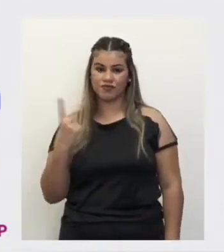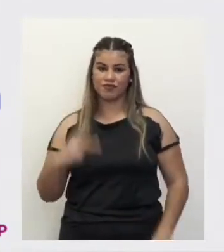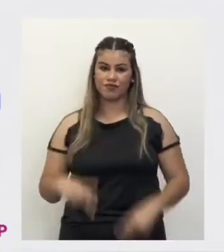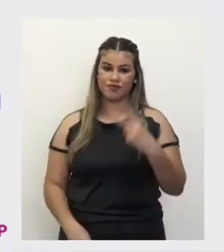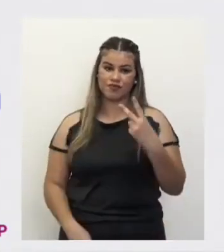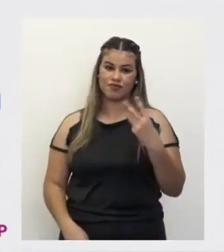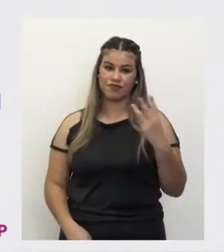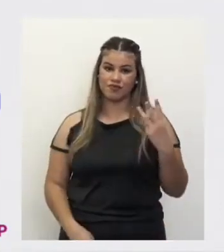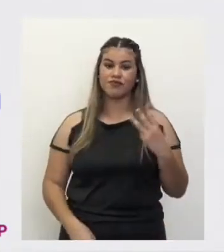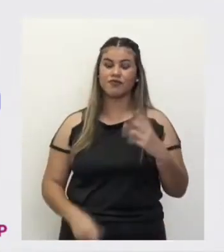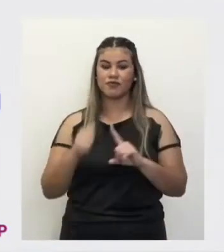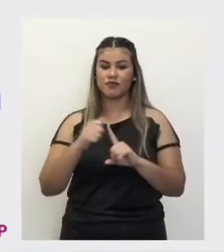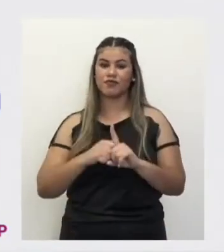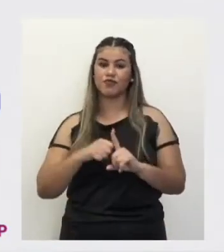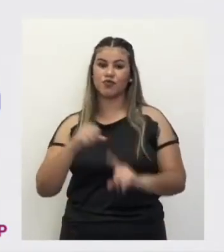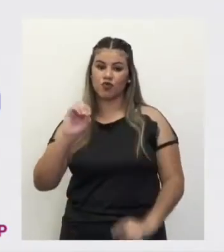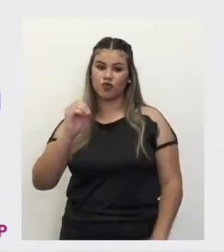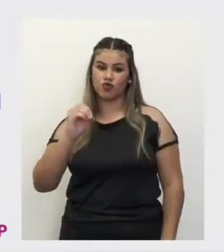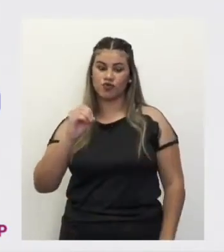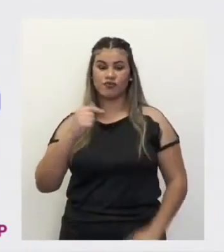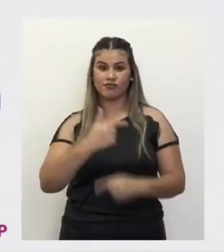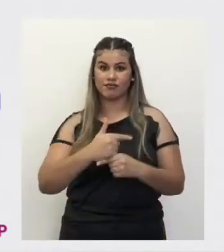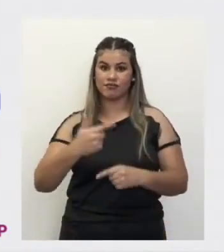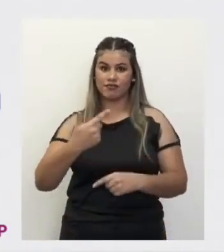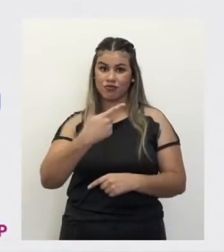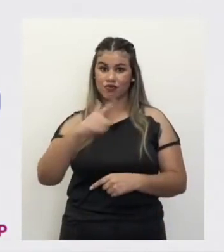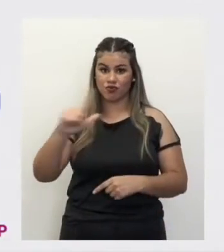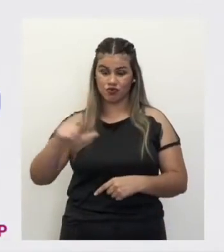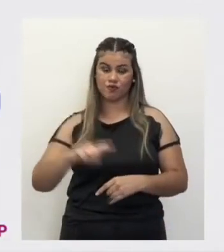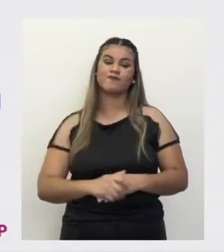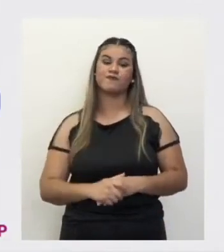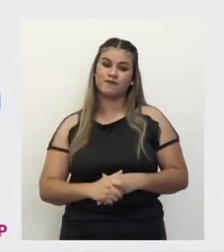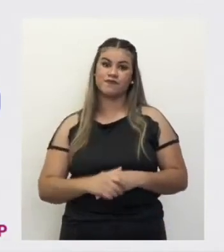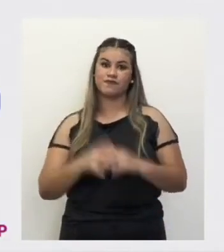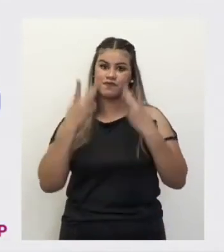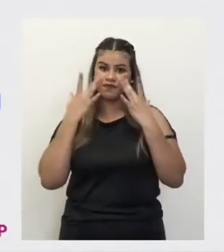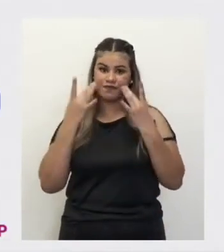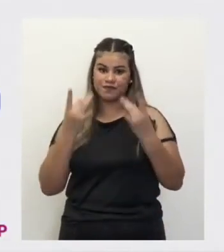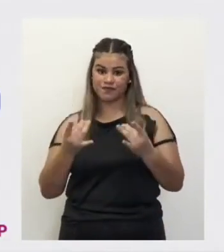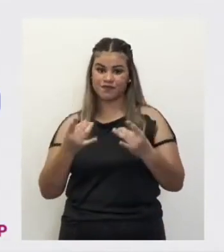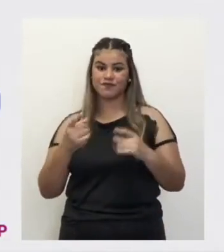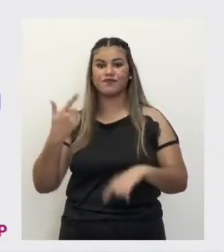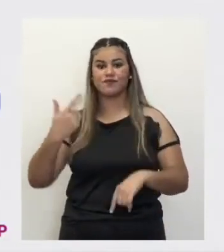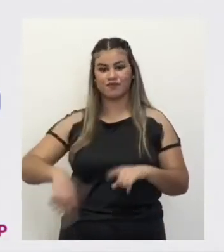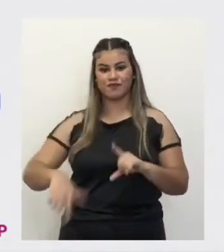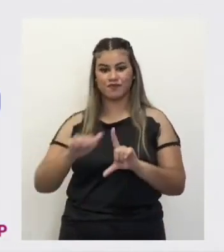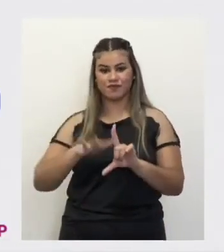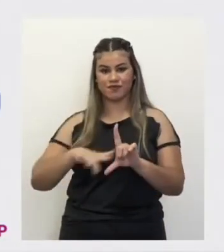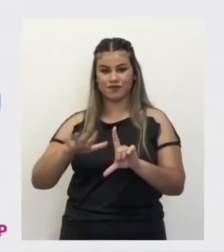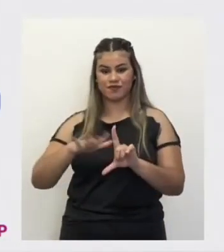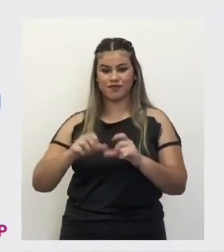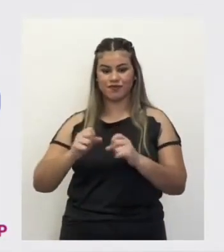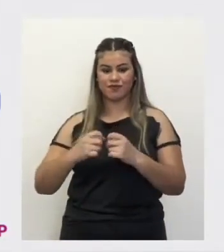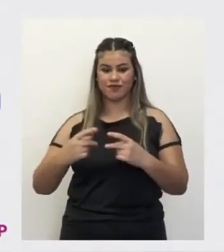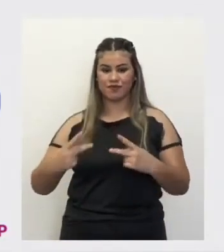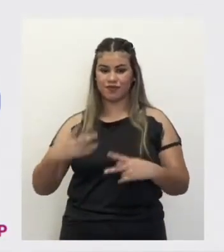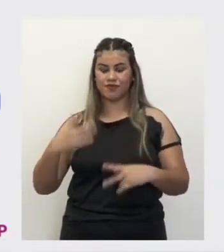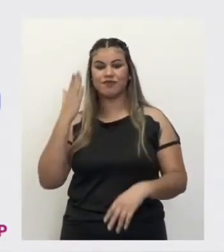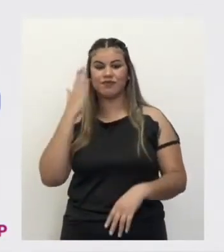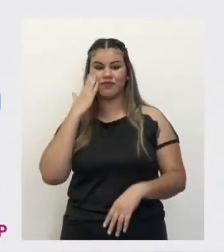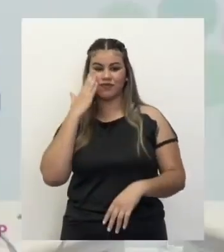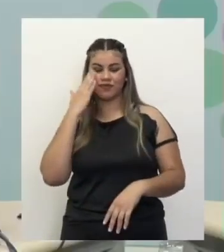e 23 do 10, ou seja, semana que vem. Então, fique atento. Tem o QR Code, tem o endereço para saber